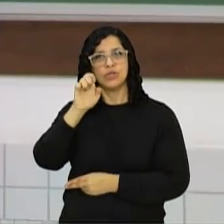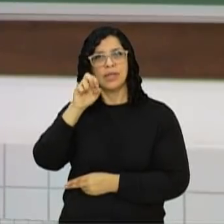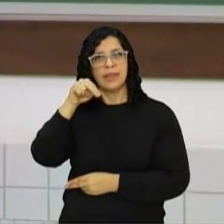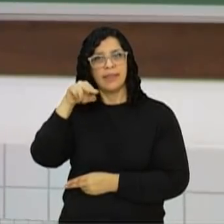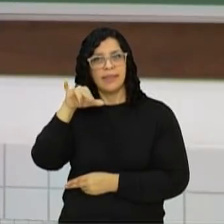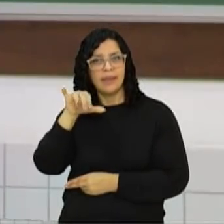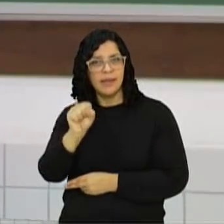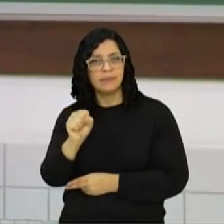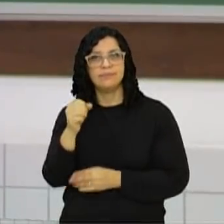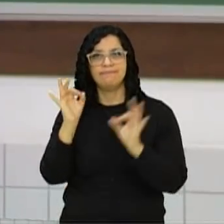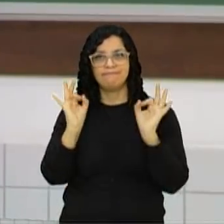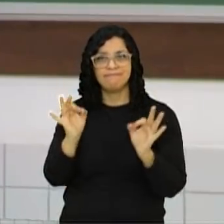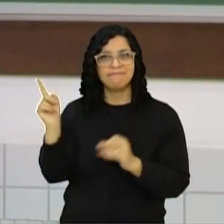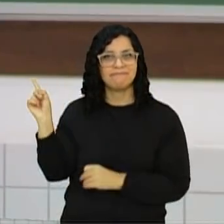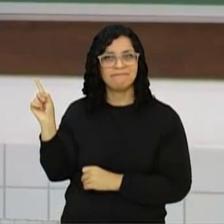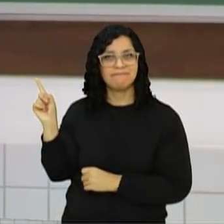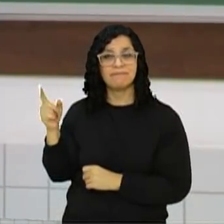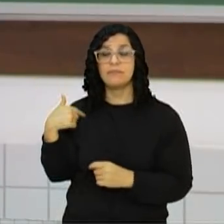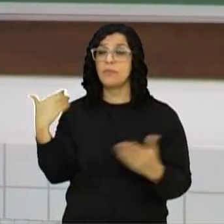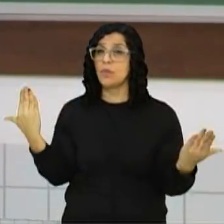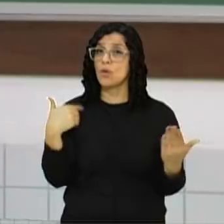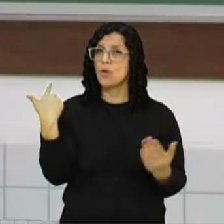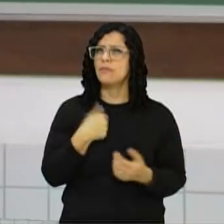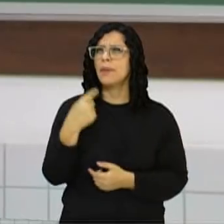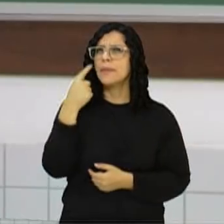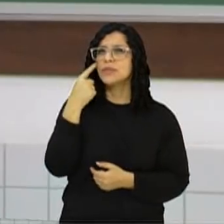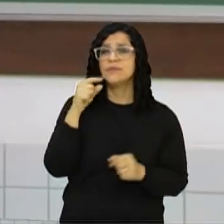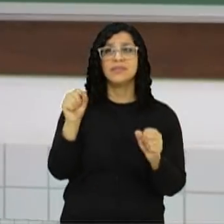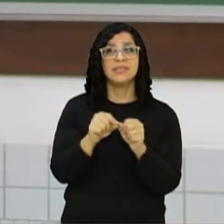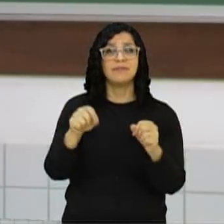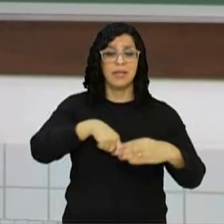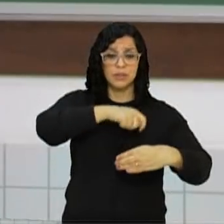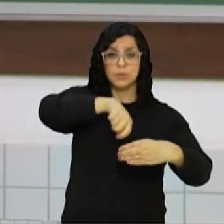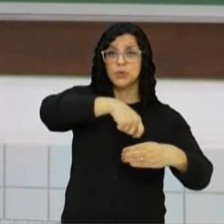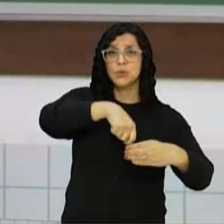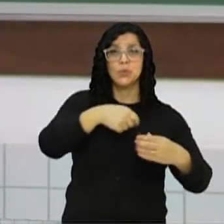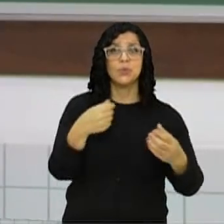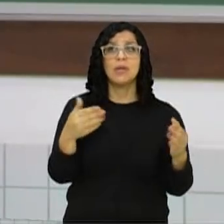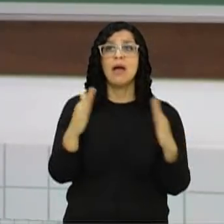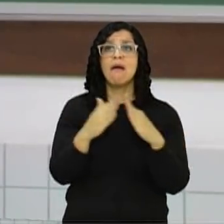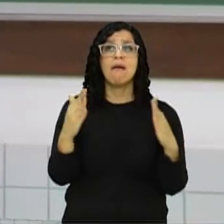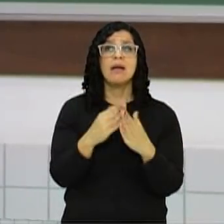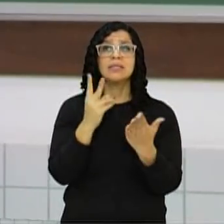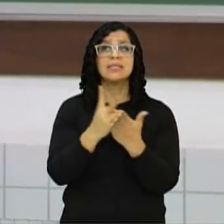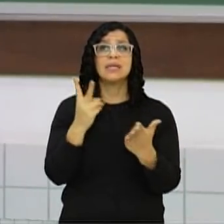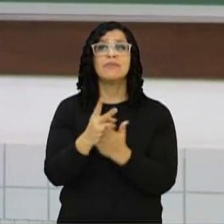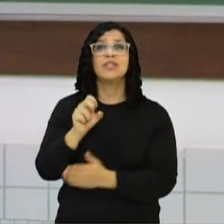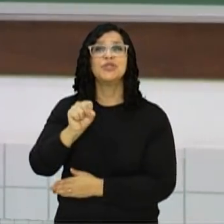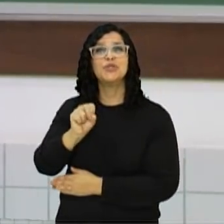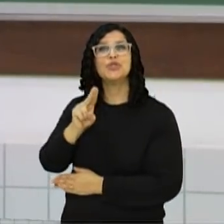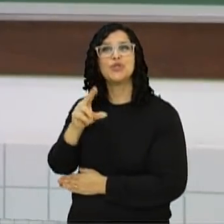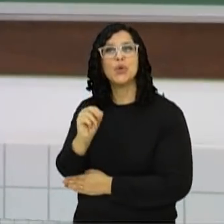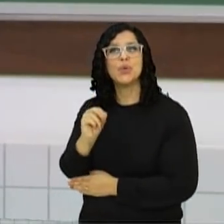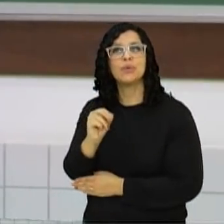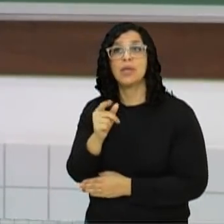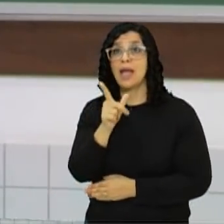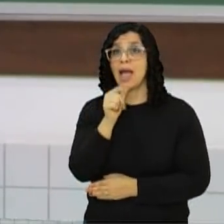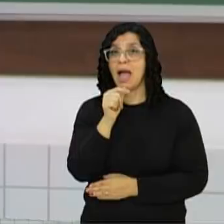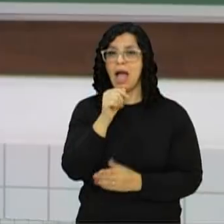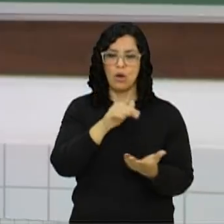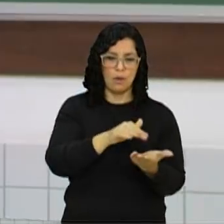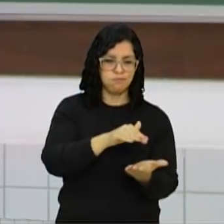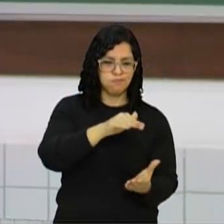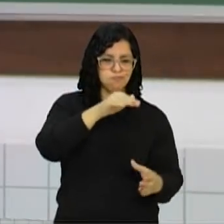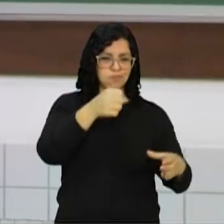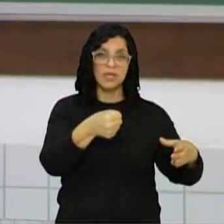elementos. Fácil, né? Já pensou? Você faz mistura homogênea na tua casa quando você faz um suco. Pensa numa jarra